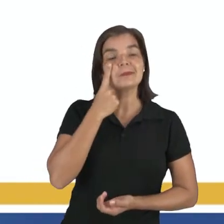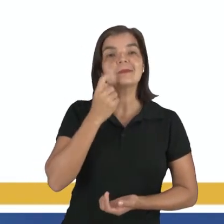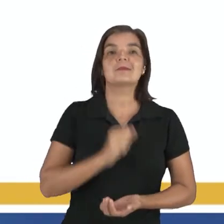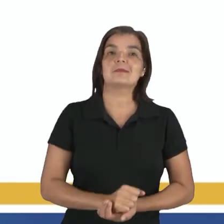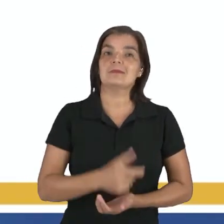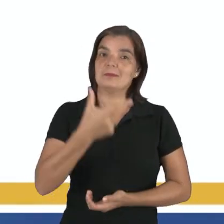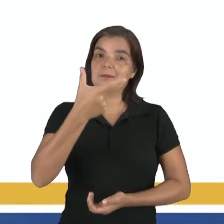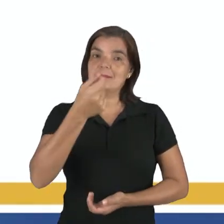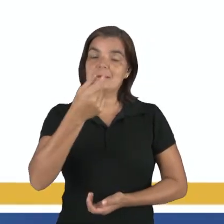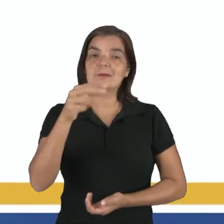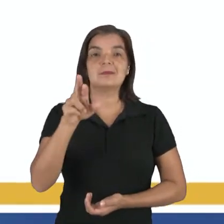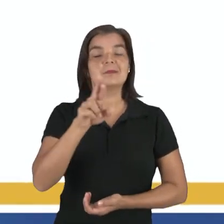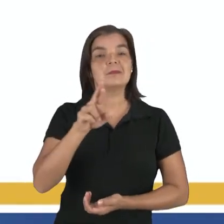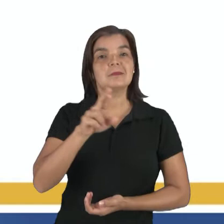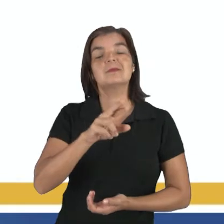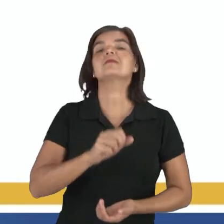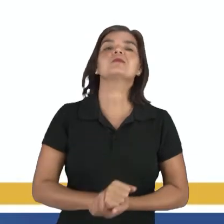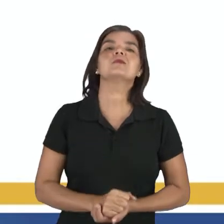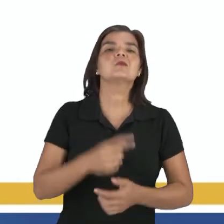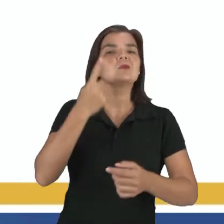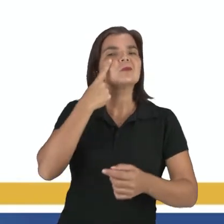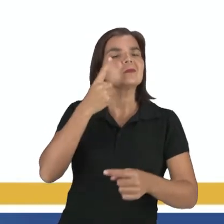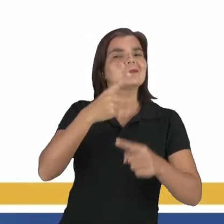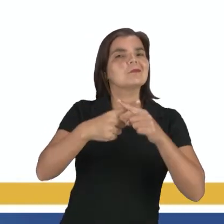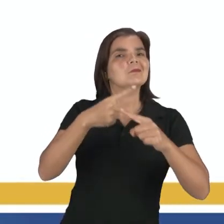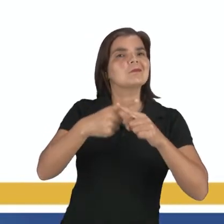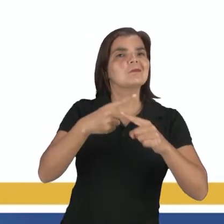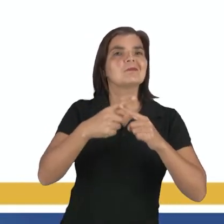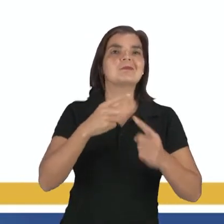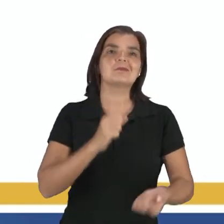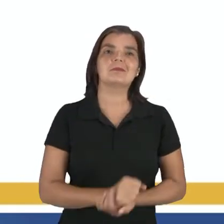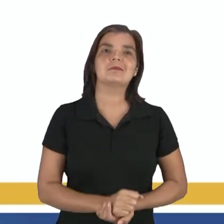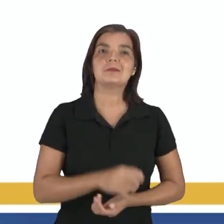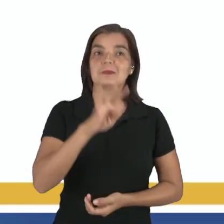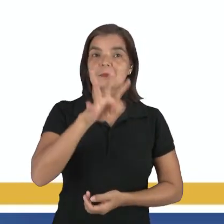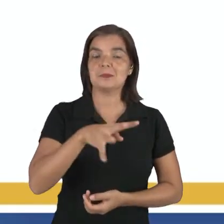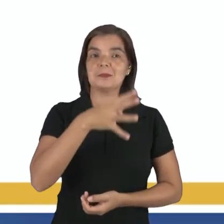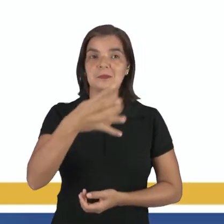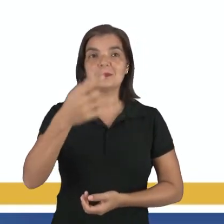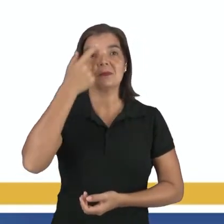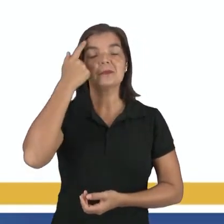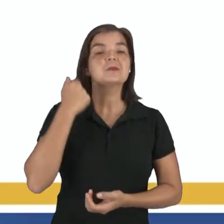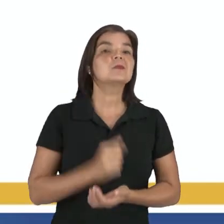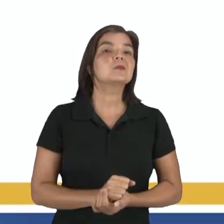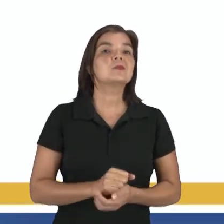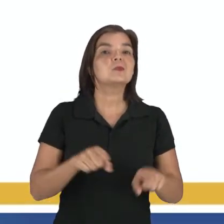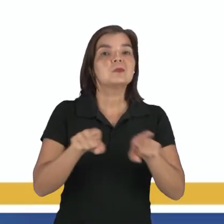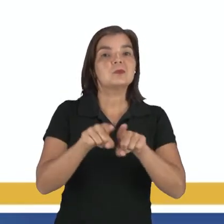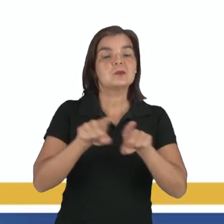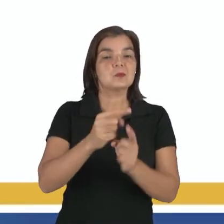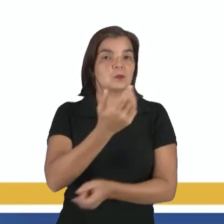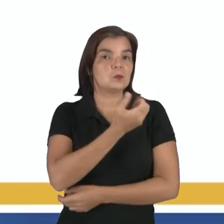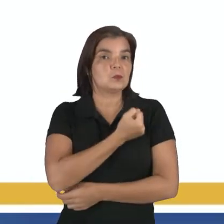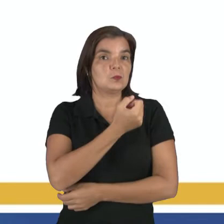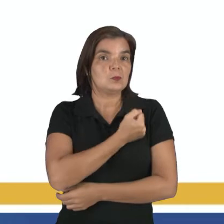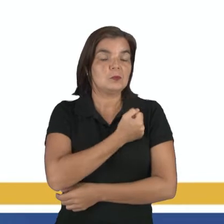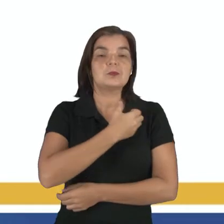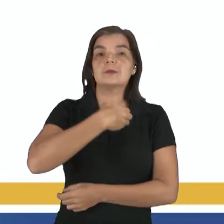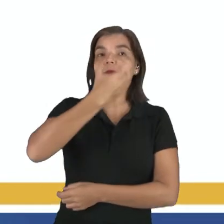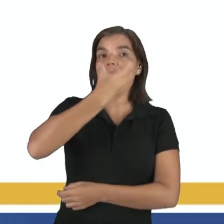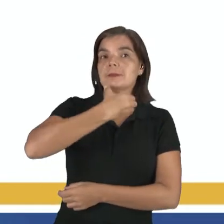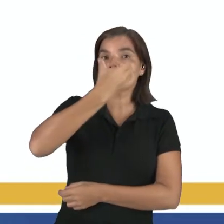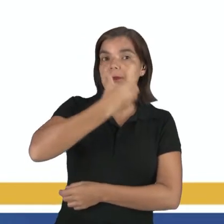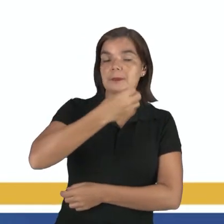é igual a 20 porque olha a multiplicação dela pela tabela quando multiplicamos o número